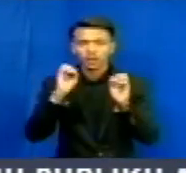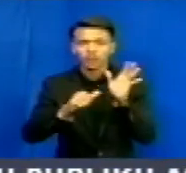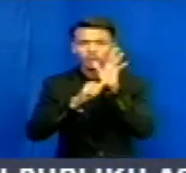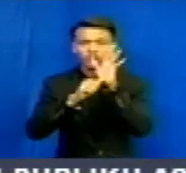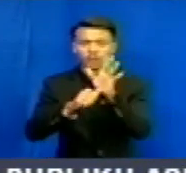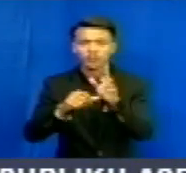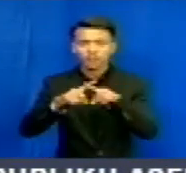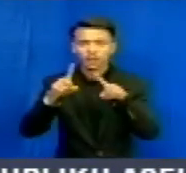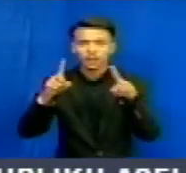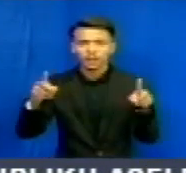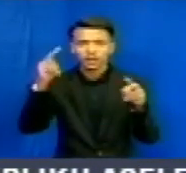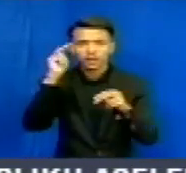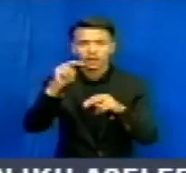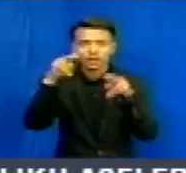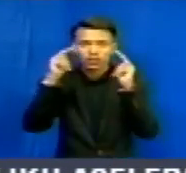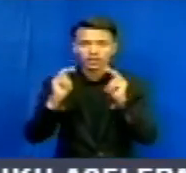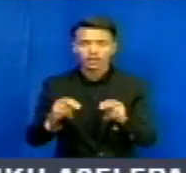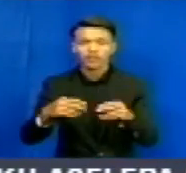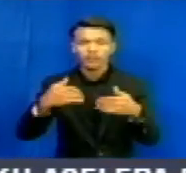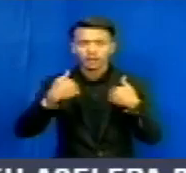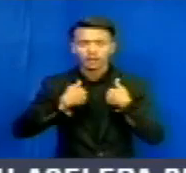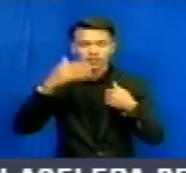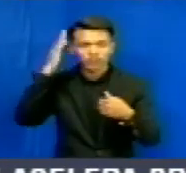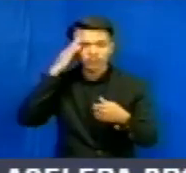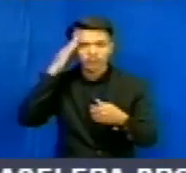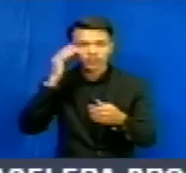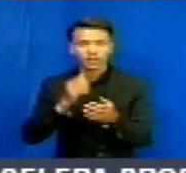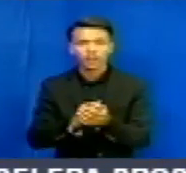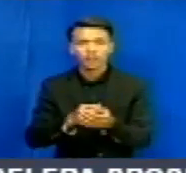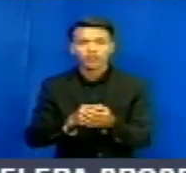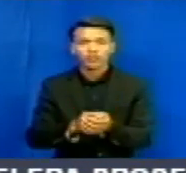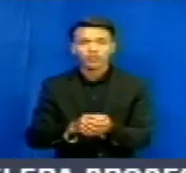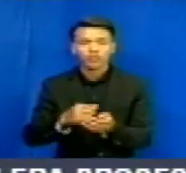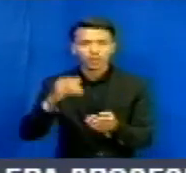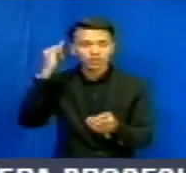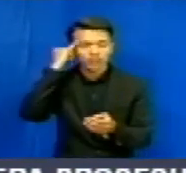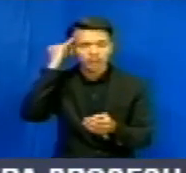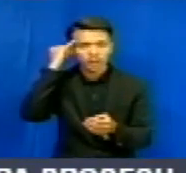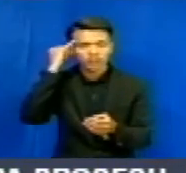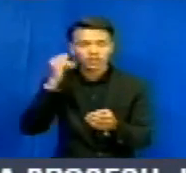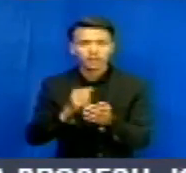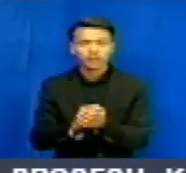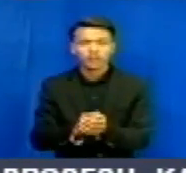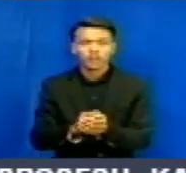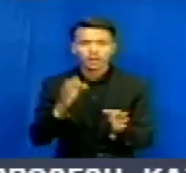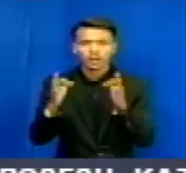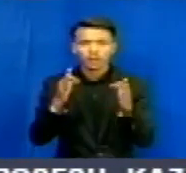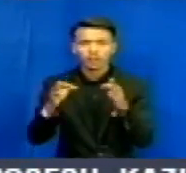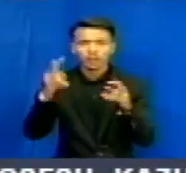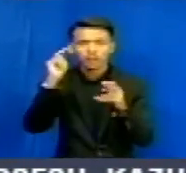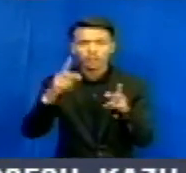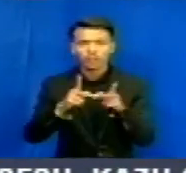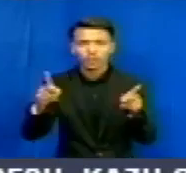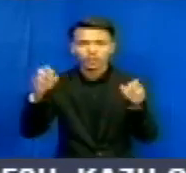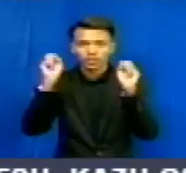a tenta factos, né, nem a racimos tem que ir a capacidade atual análise, interpreta factos, né, para atual, né, nem público,